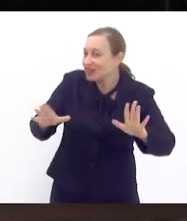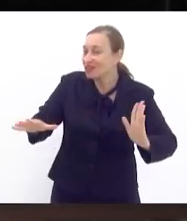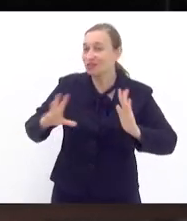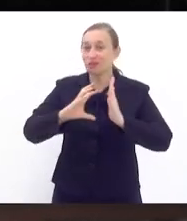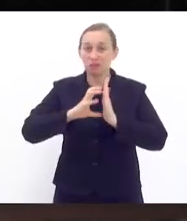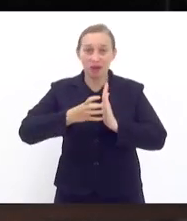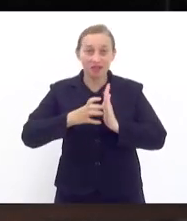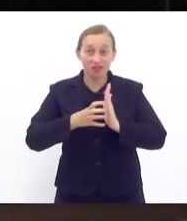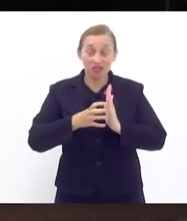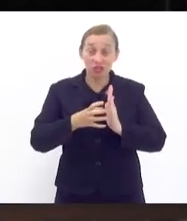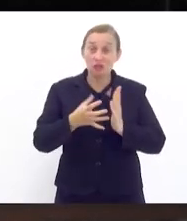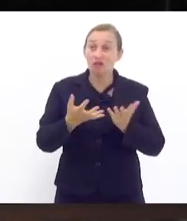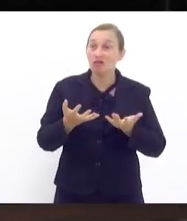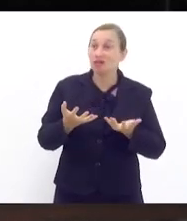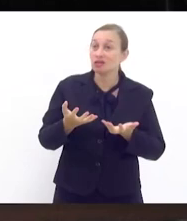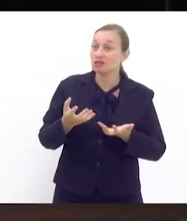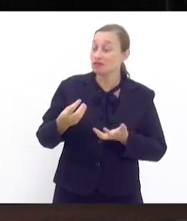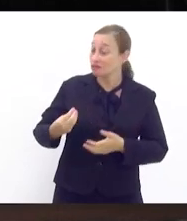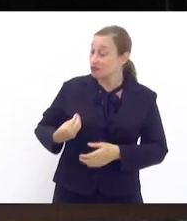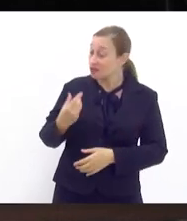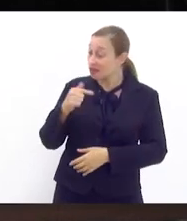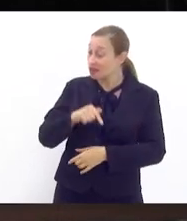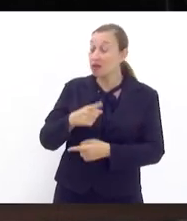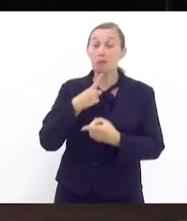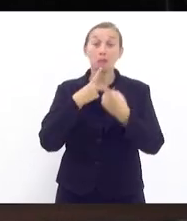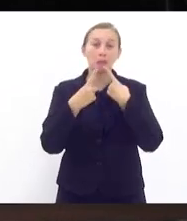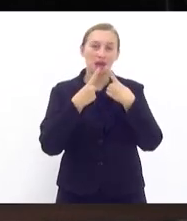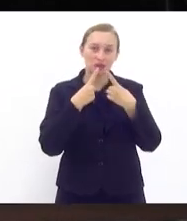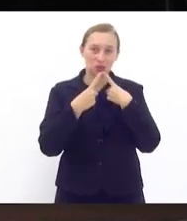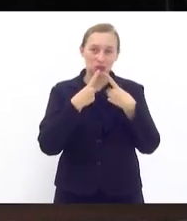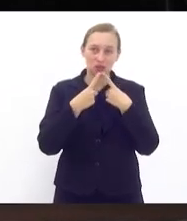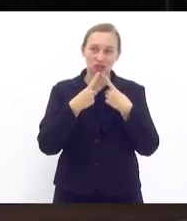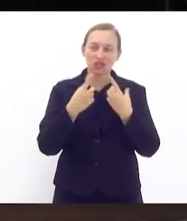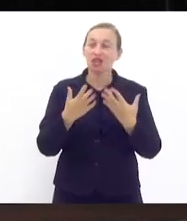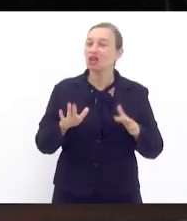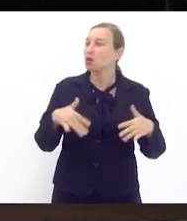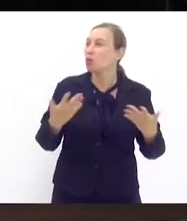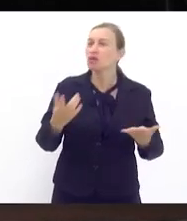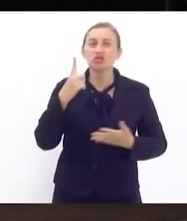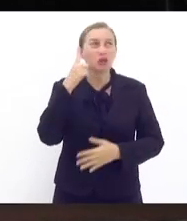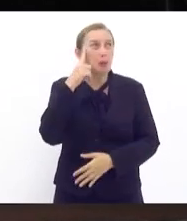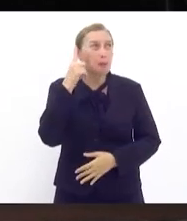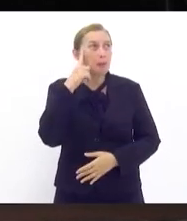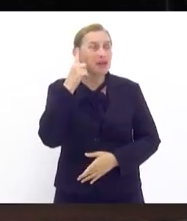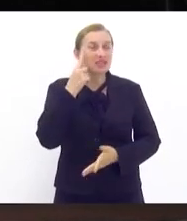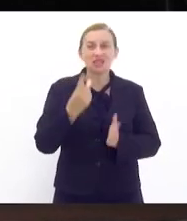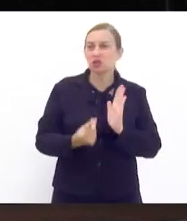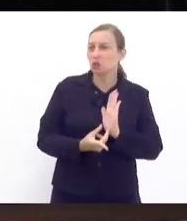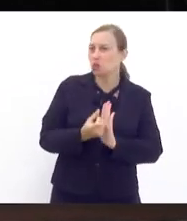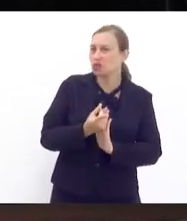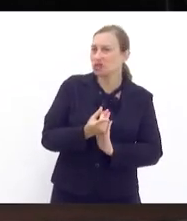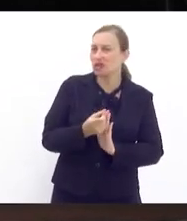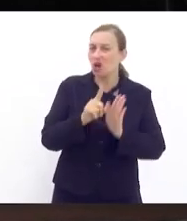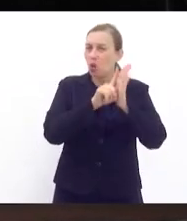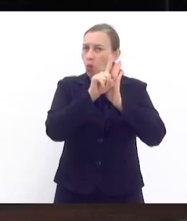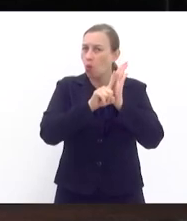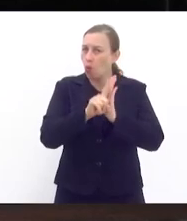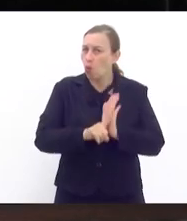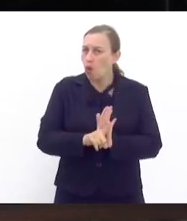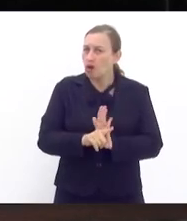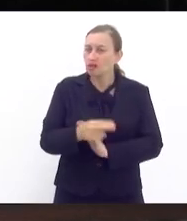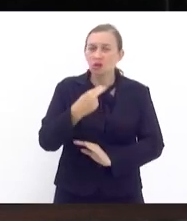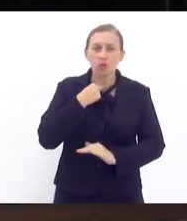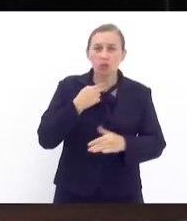partidos estejam aqui para discutir. E quando a gente pensa no orçamento, essa análise ela não pode